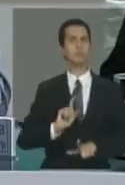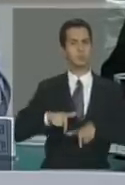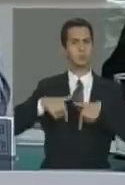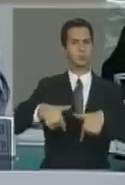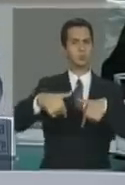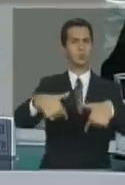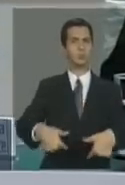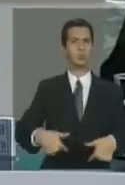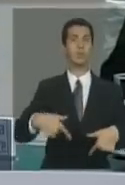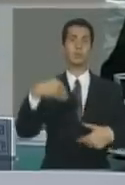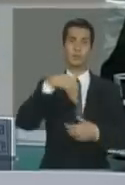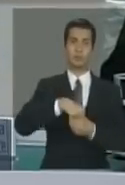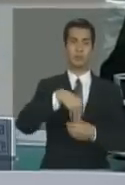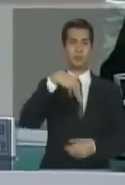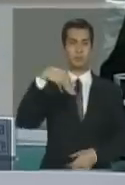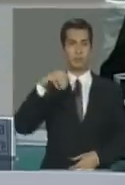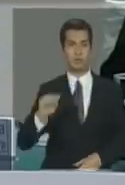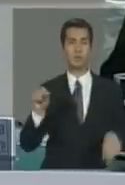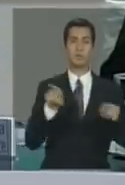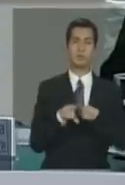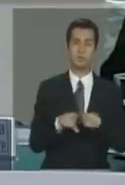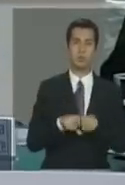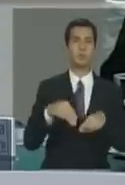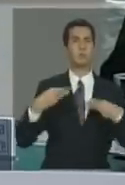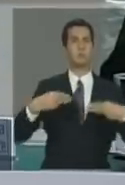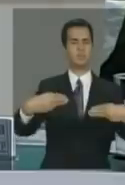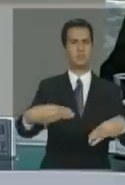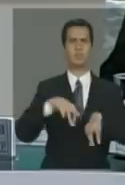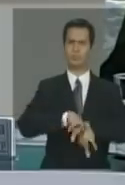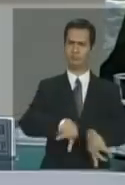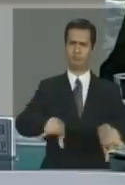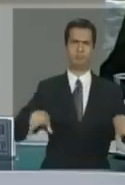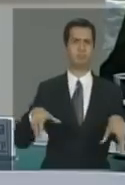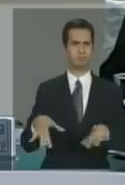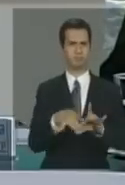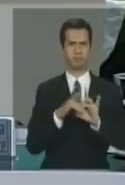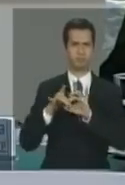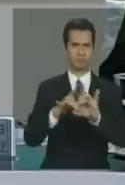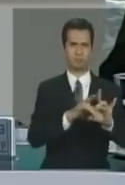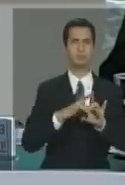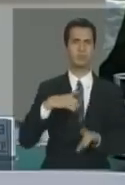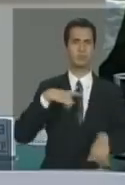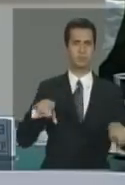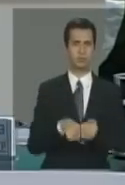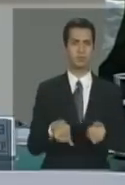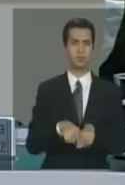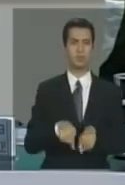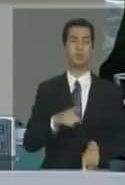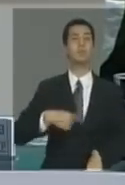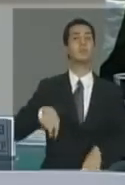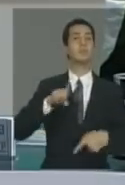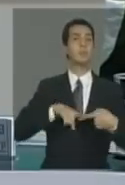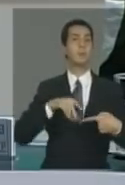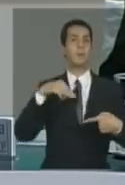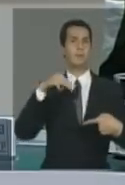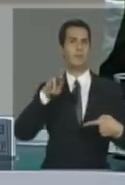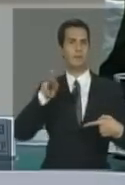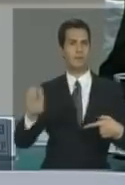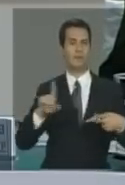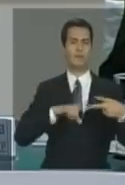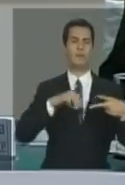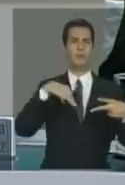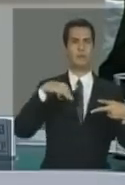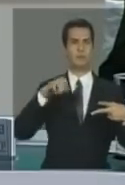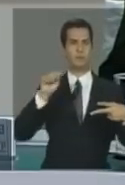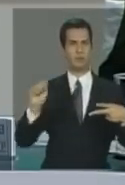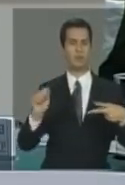outros ministérios, e daí a importância, na comissão, de toda a conferência estar centrada, além do Ministério das Relações Exteriores, no Ministério do Meio Ambiente, no Ministério do Desenvolvimento